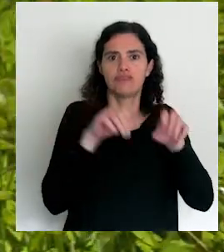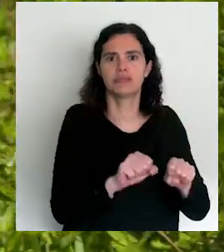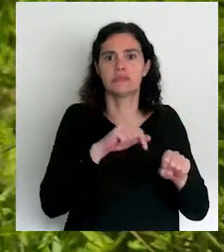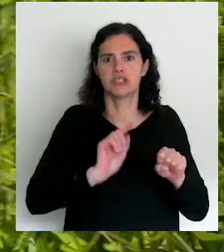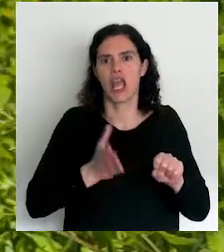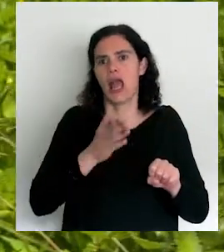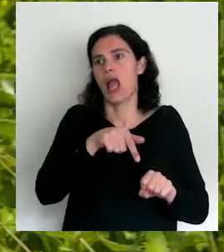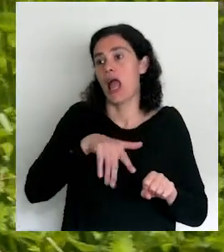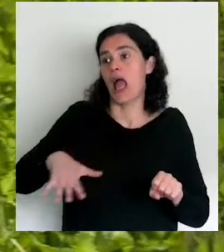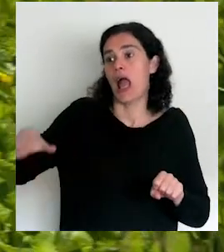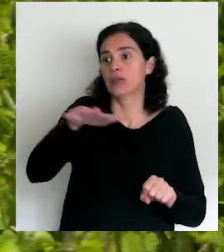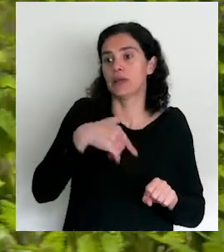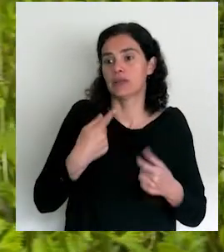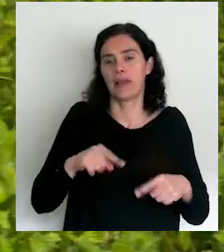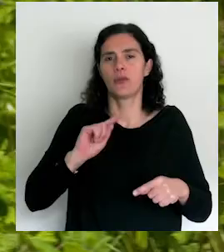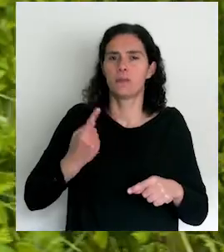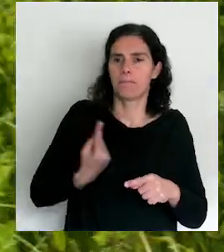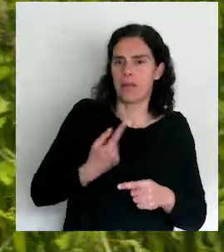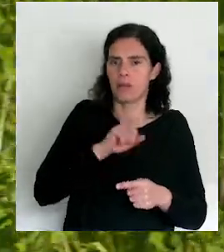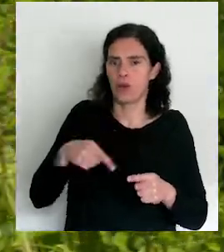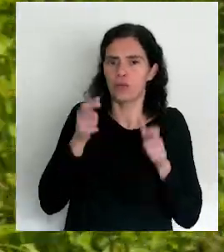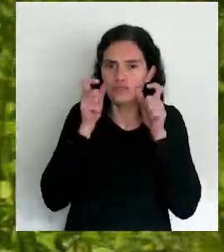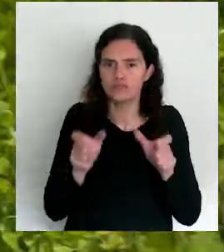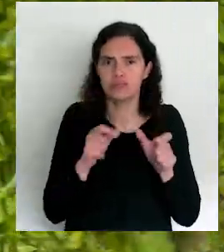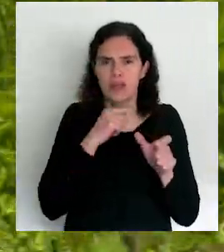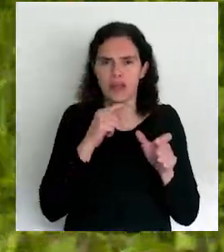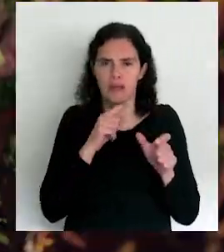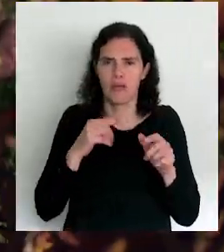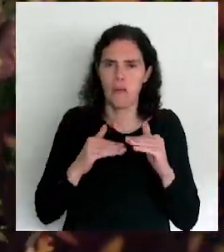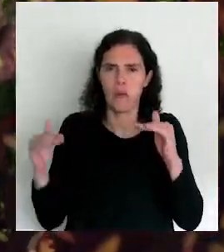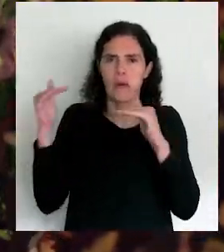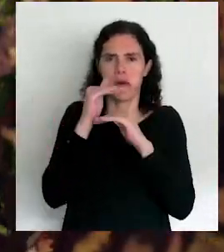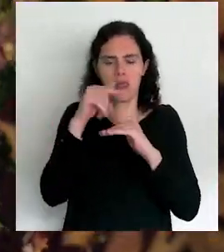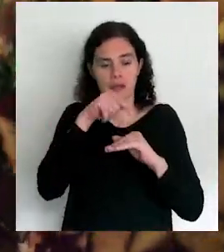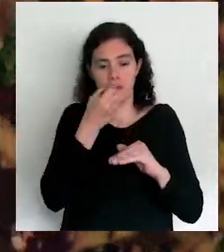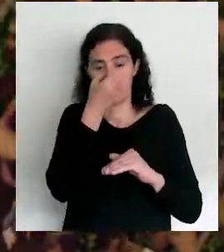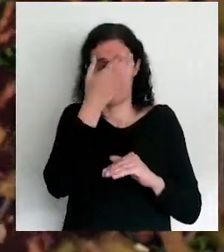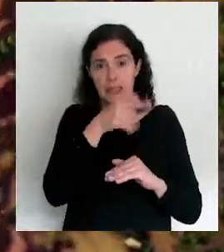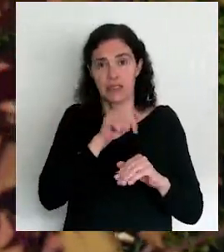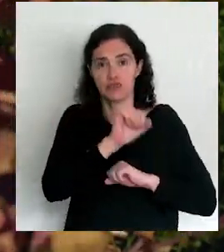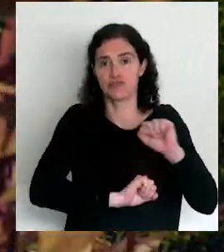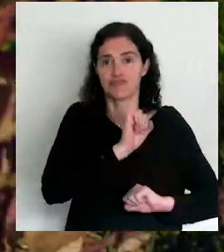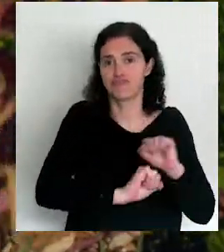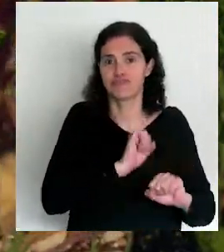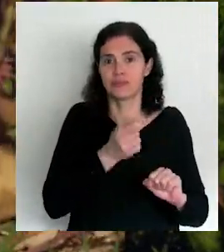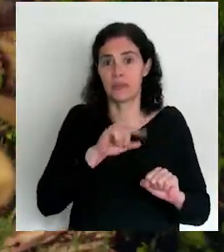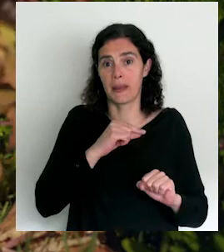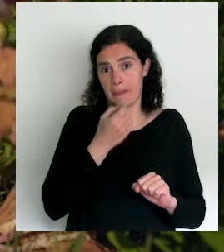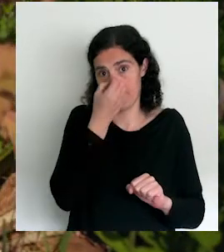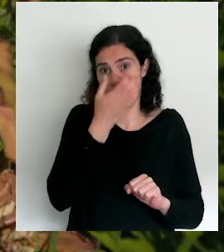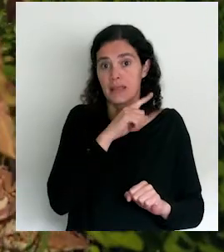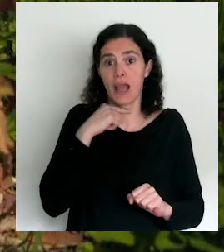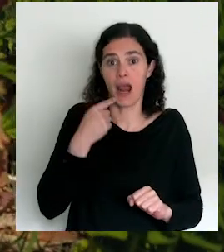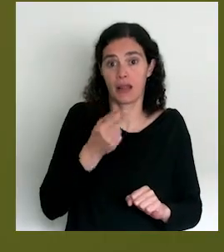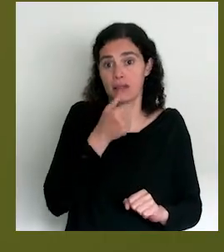das plantas invasoras que surgem ou que já existem naturalmente no espaço e que temos que as controlar para que elas não abafem e não sobreponham às